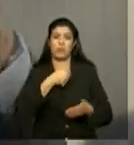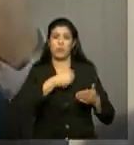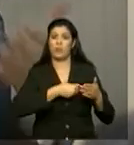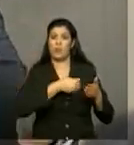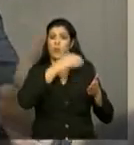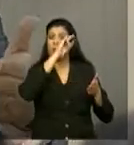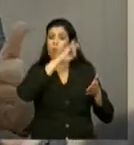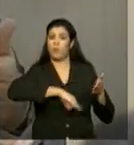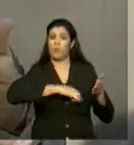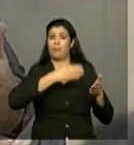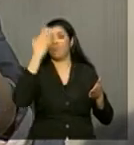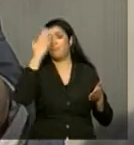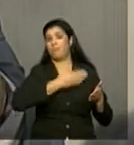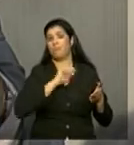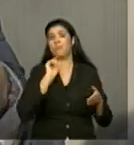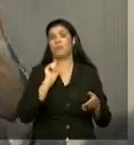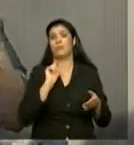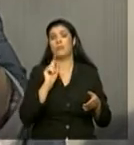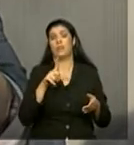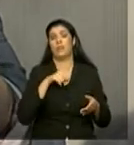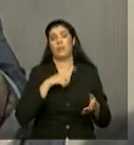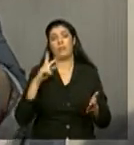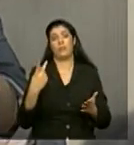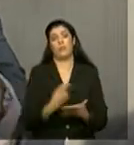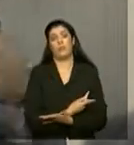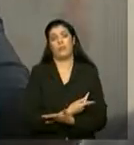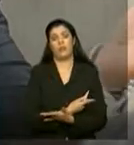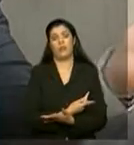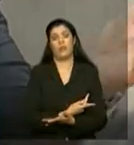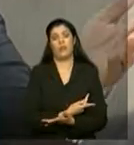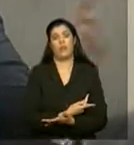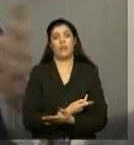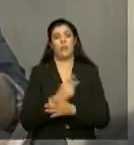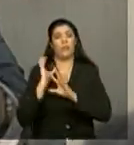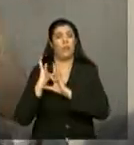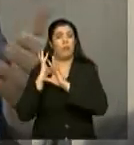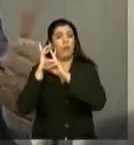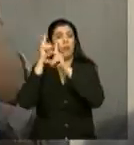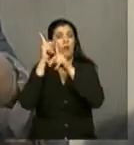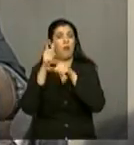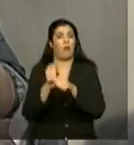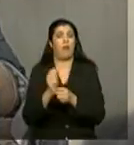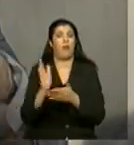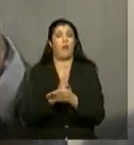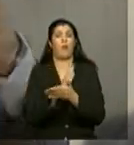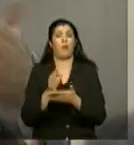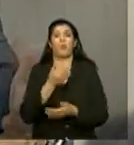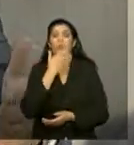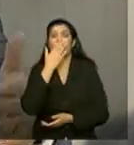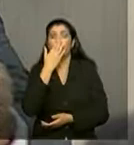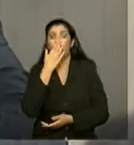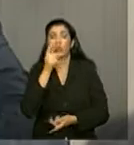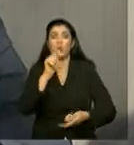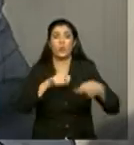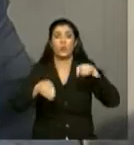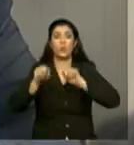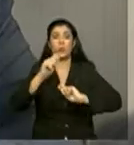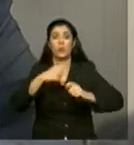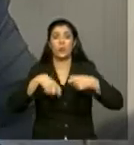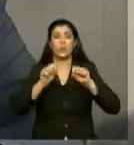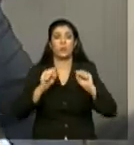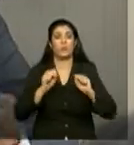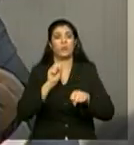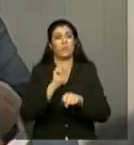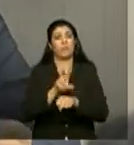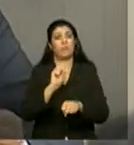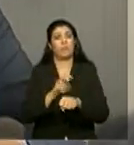que é existiu dado ao tempo transcorrido alguma substância que poderia ter levado à